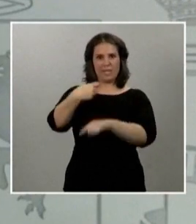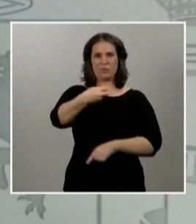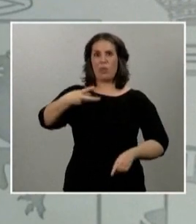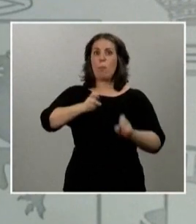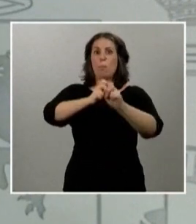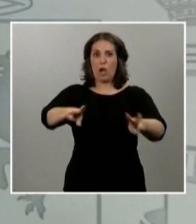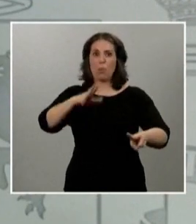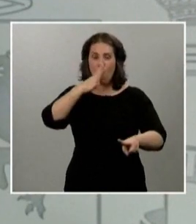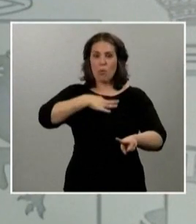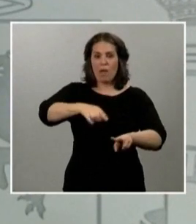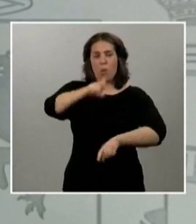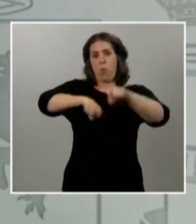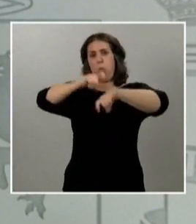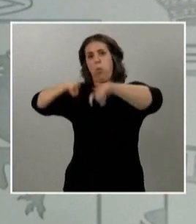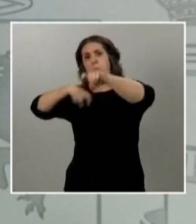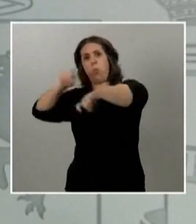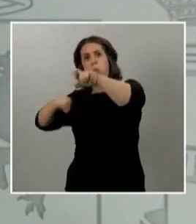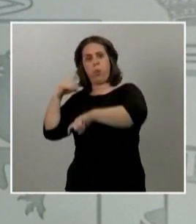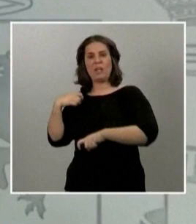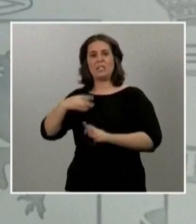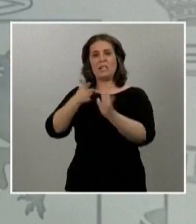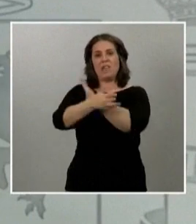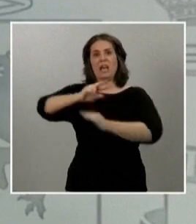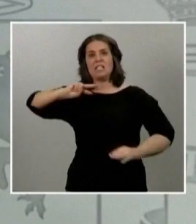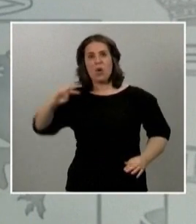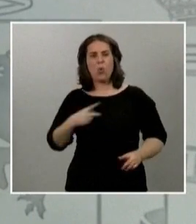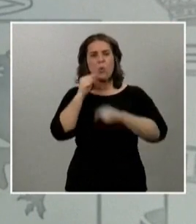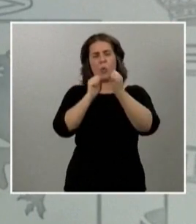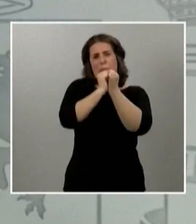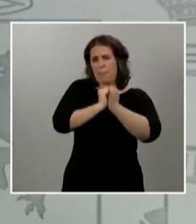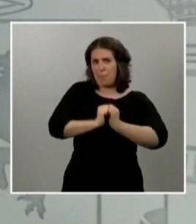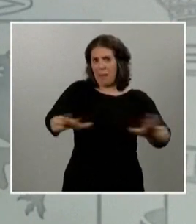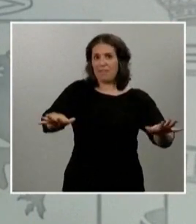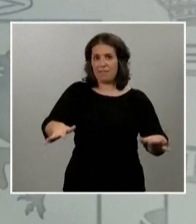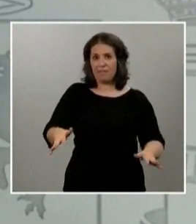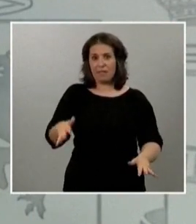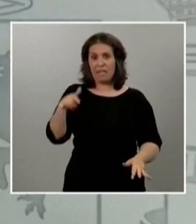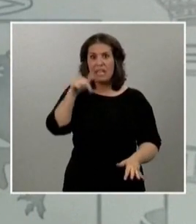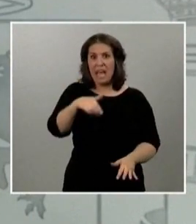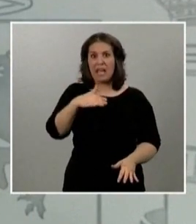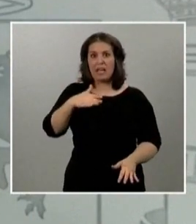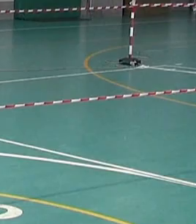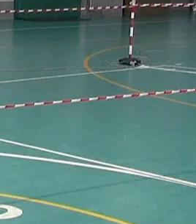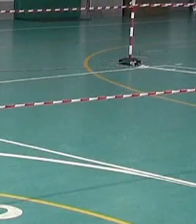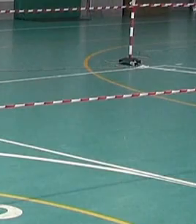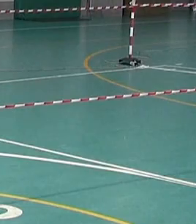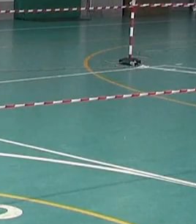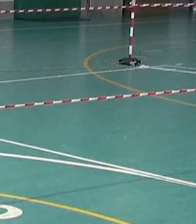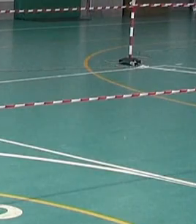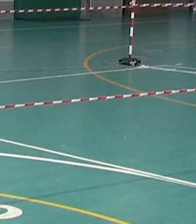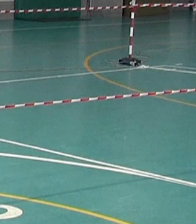do que levar-nos ao ponto de partida, porque iria desencadear uma segunda onda, pois iria atingir numa altura em que as nossas resistências estão debilitadas.